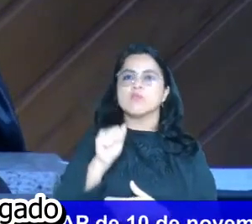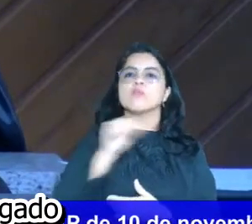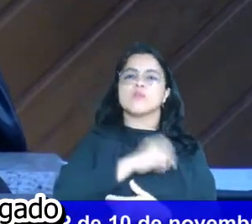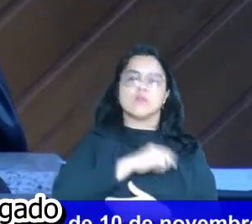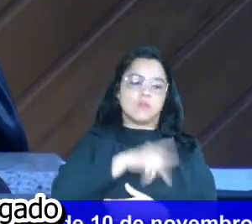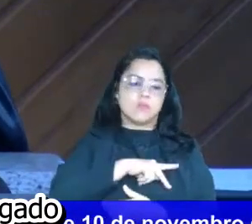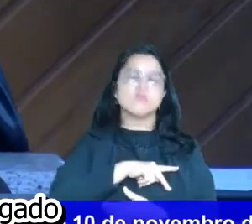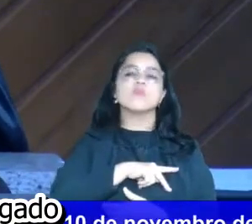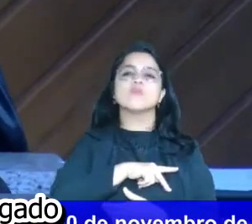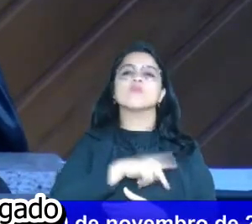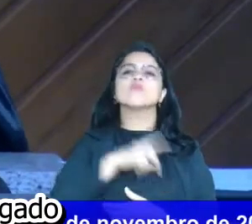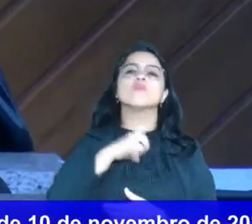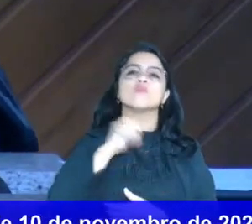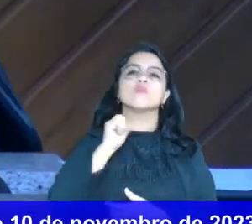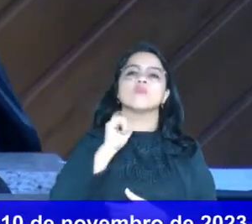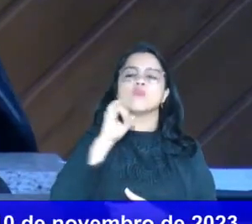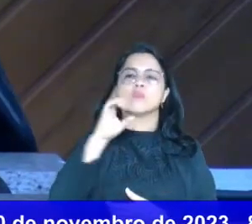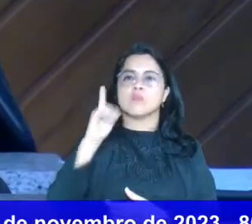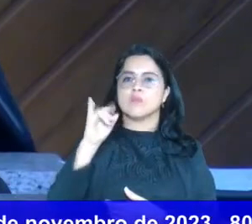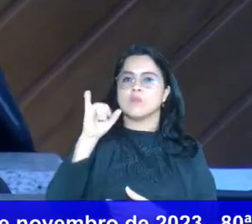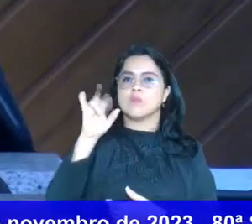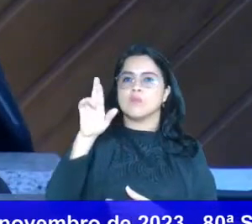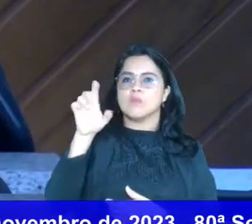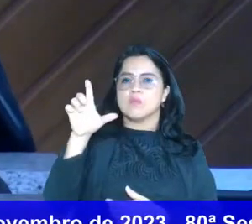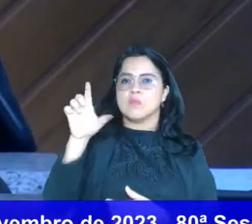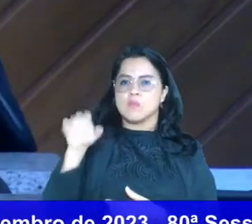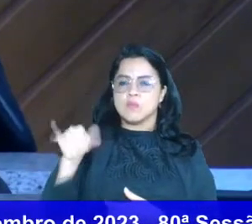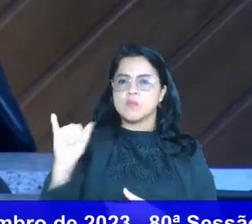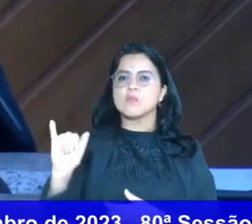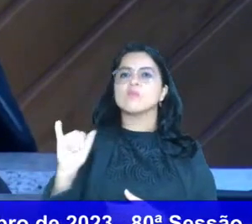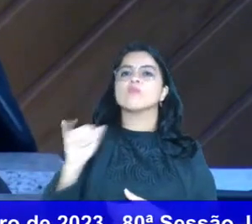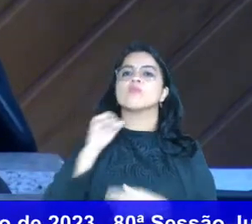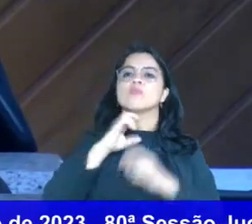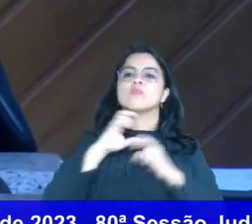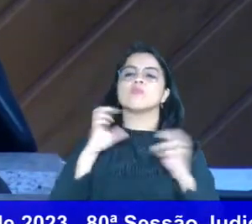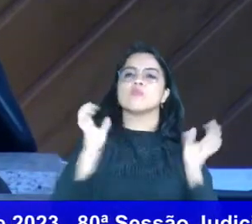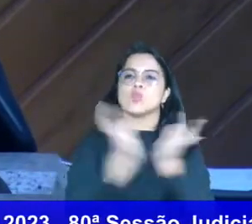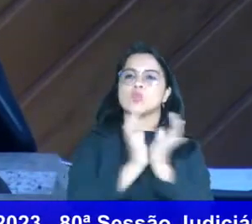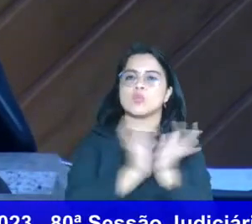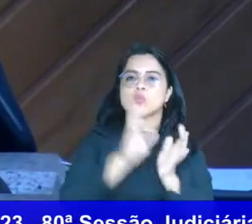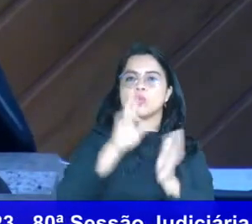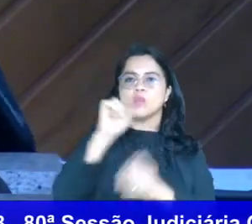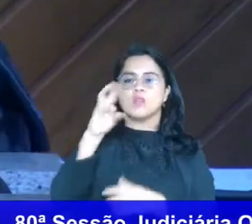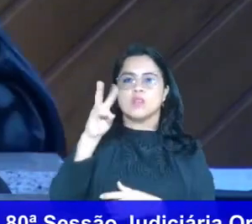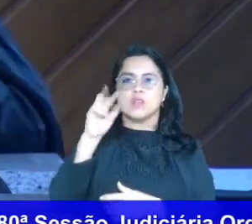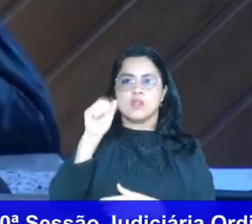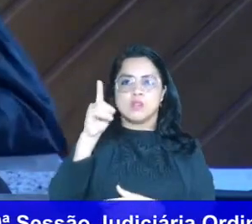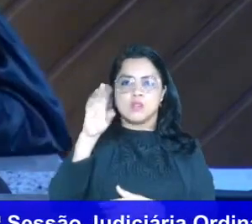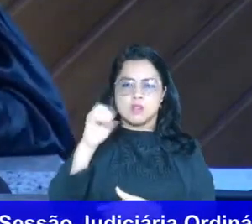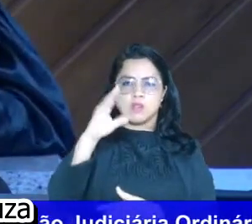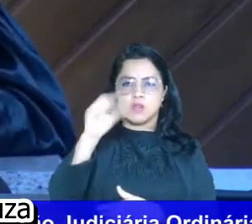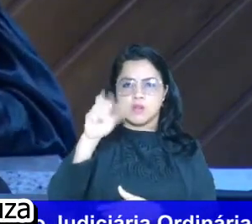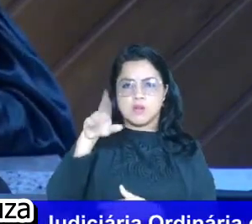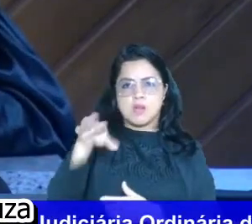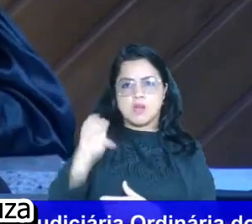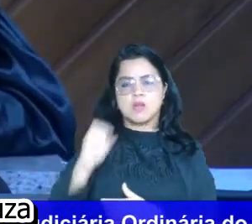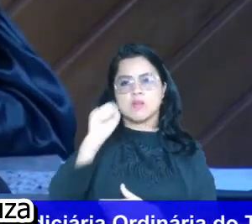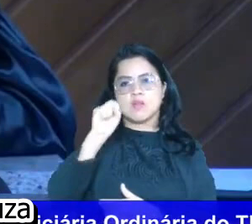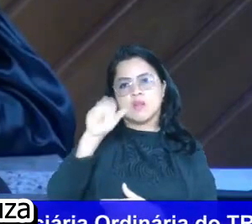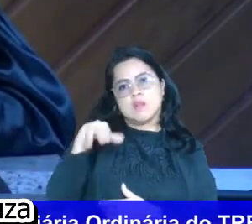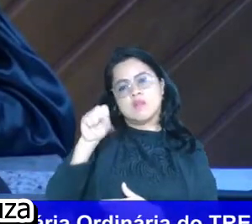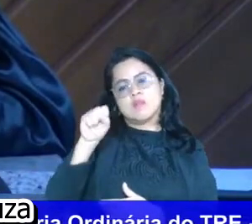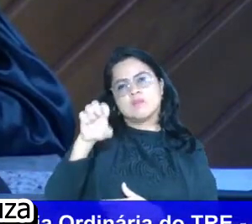Eleitoral, embargado Dirley Furtado da Silva. Comporão a turma com a relatora, os juízes Rivaldo Valente, Carmo Antônio, Anselmo Gonçalves,